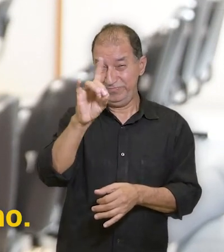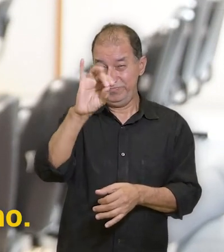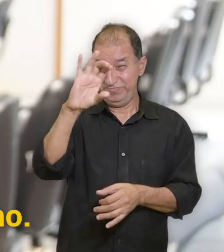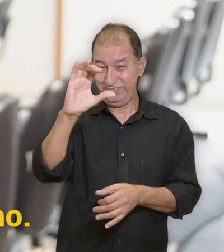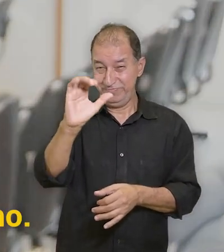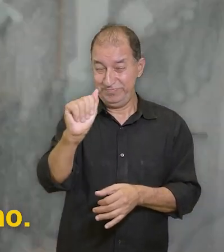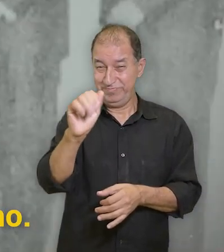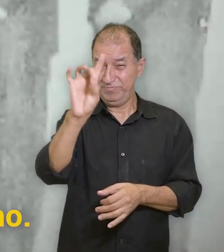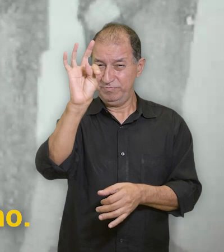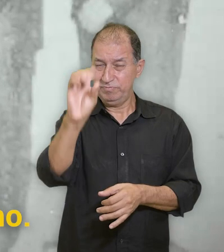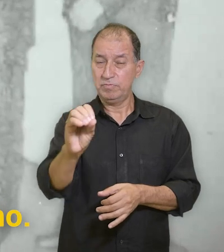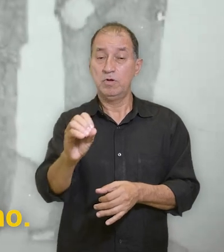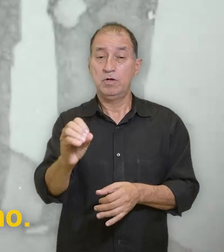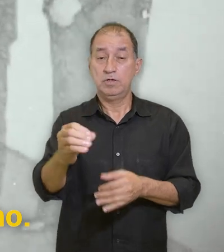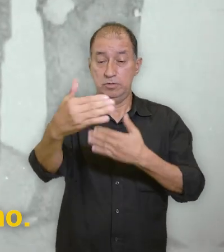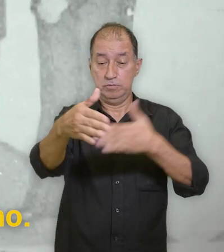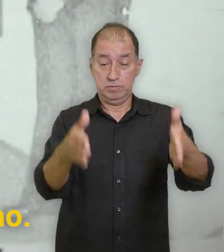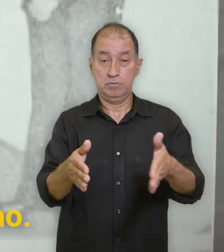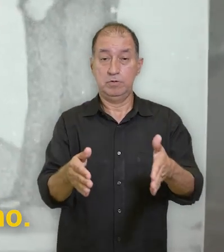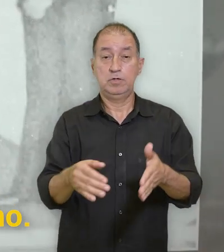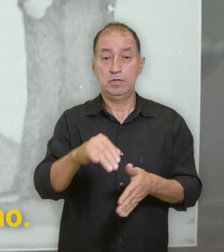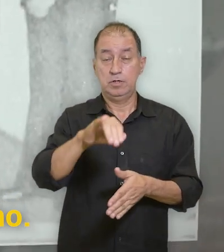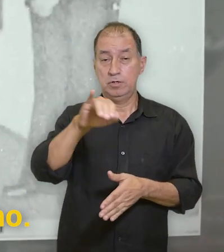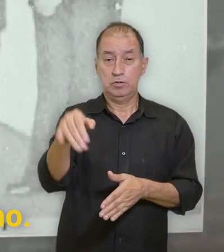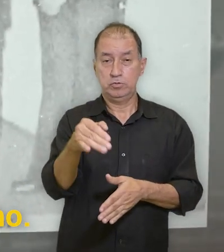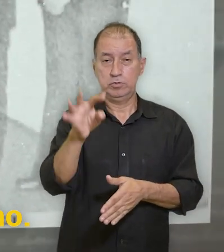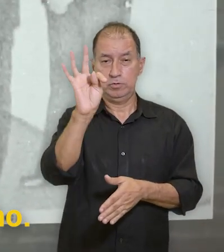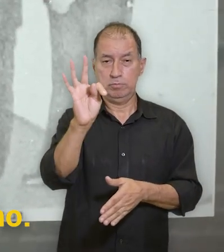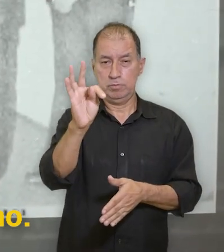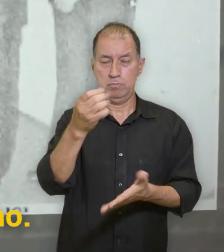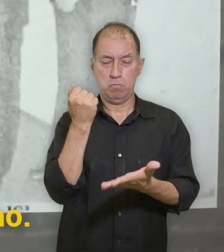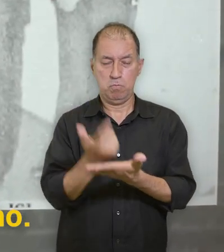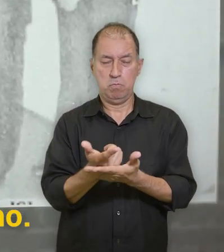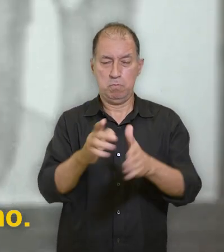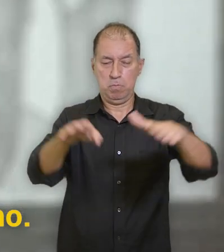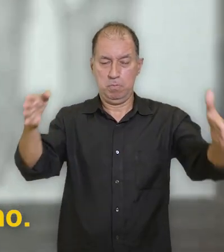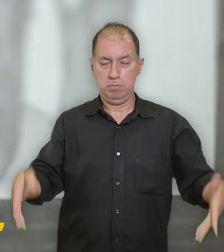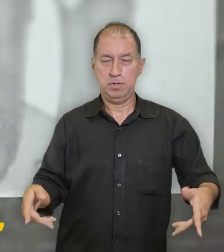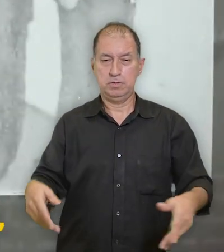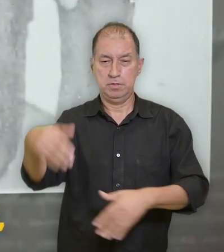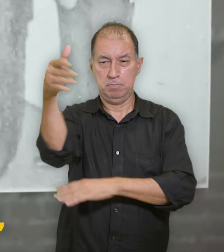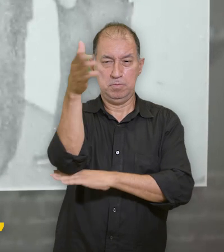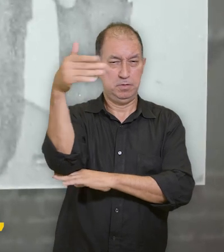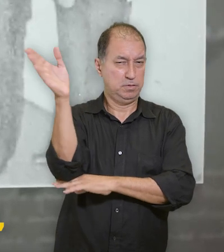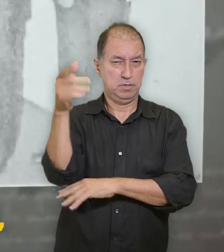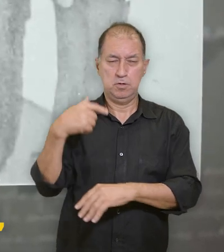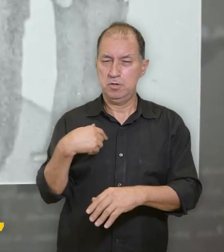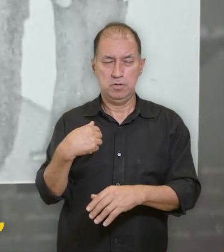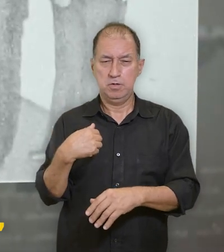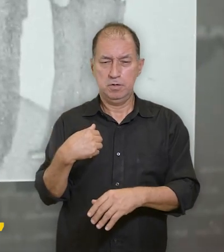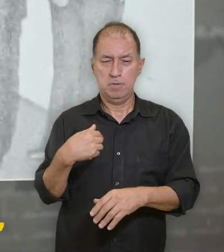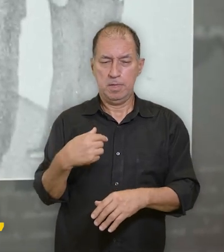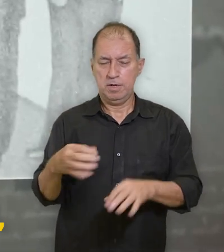sindicatos, nós montamos a vara, a Junta do Trabalho. Compramos mesa,